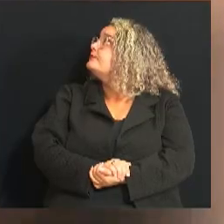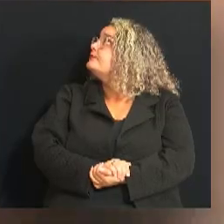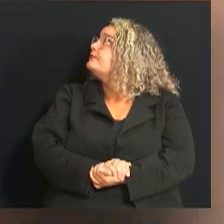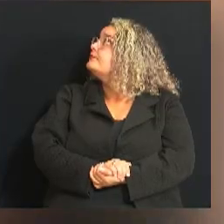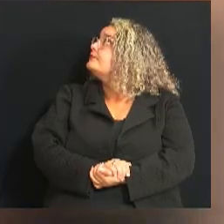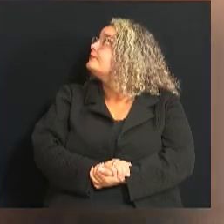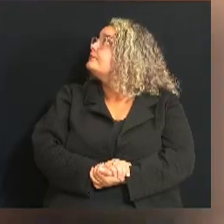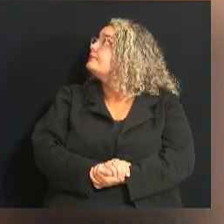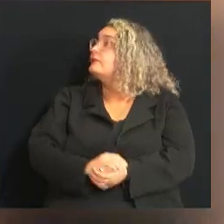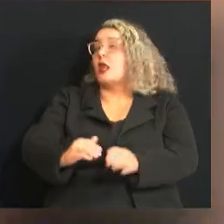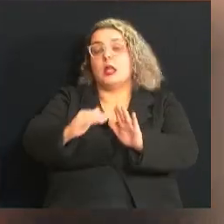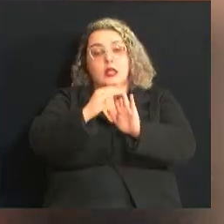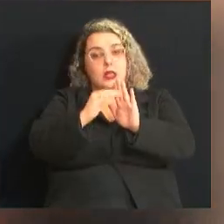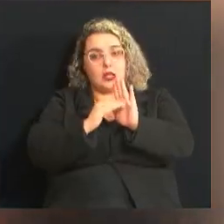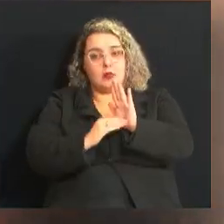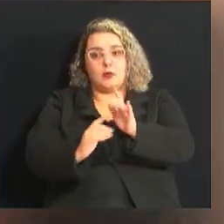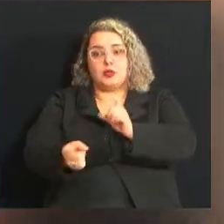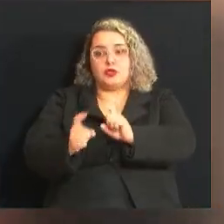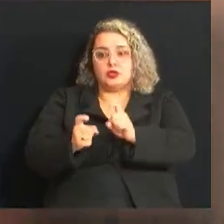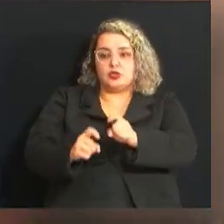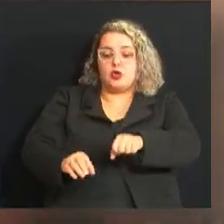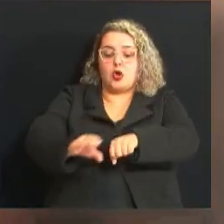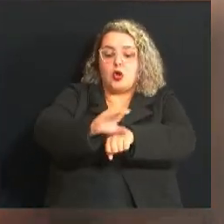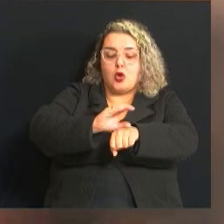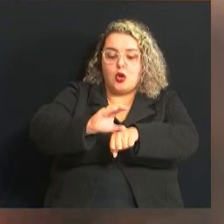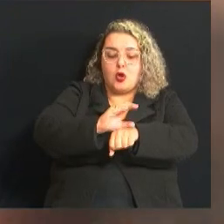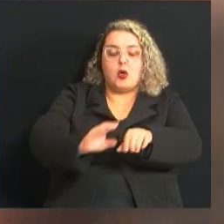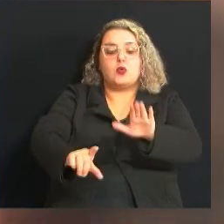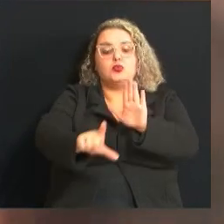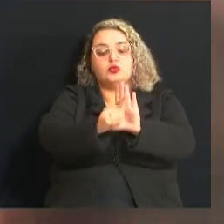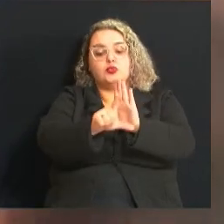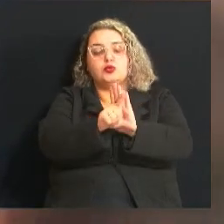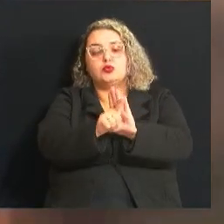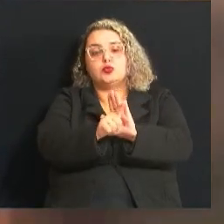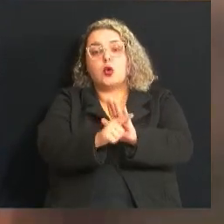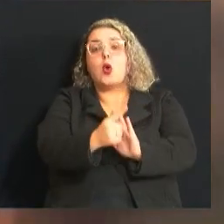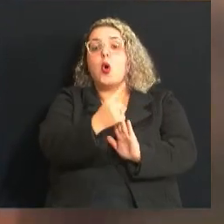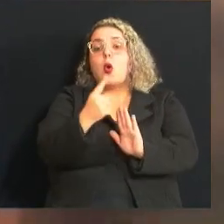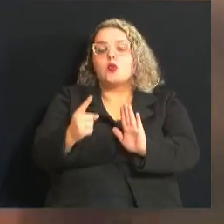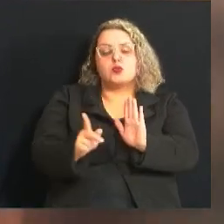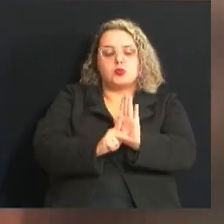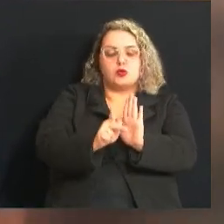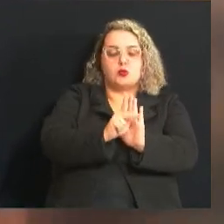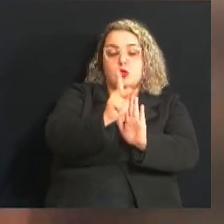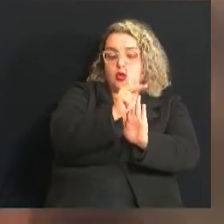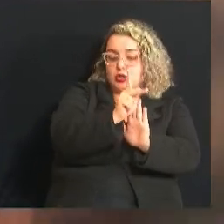Na pauta da reunião da Comissão de Constituição e Legalidade estavam 11 projetos.